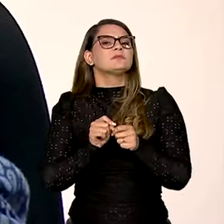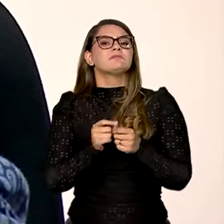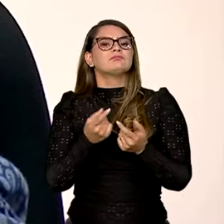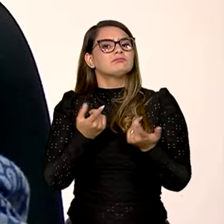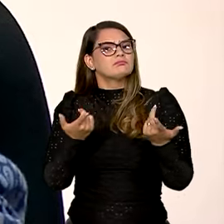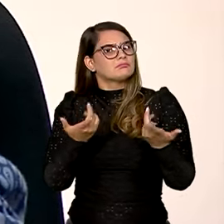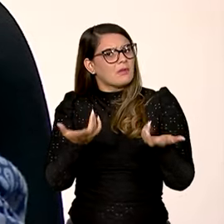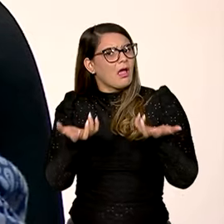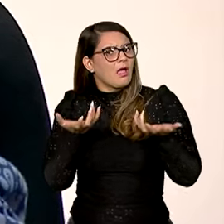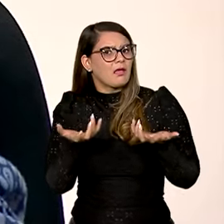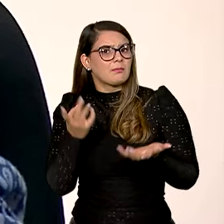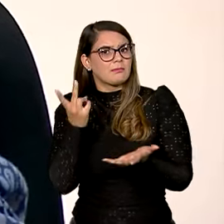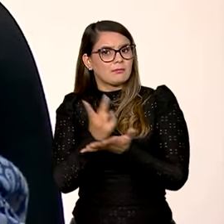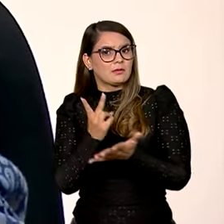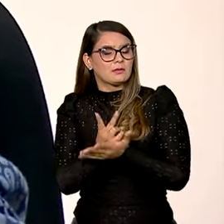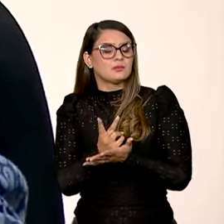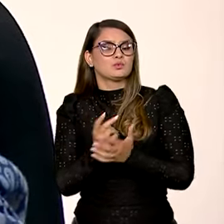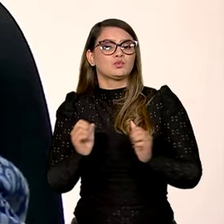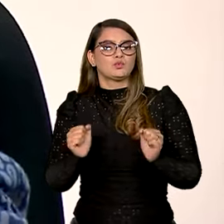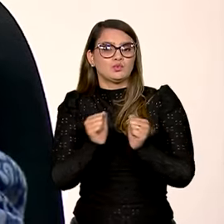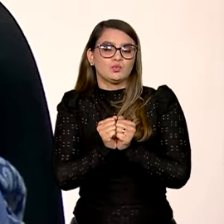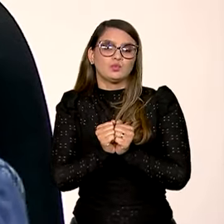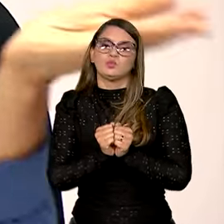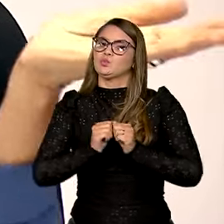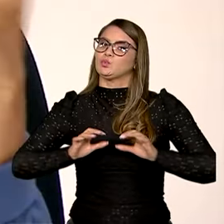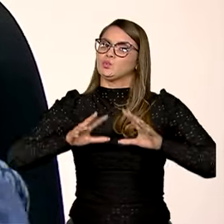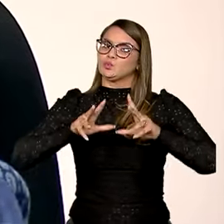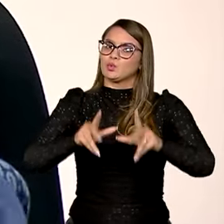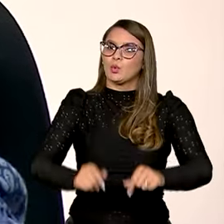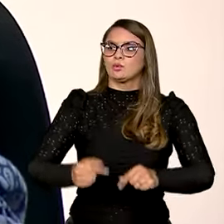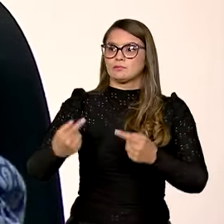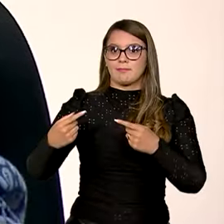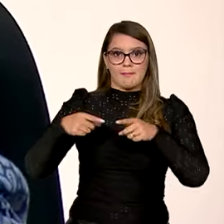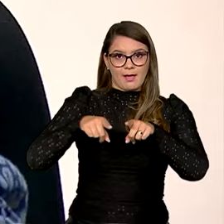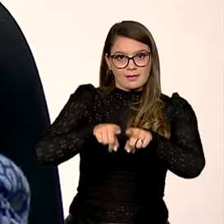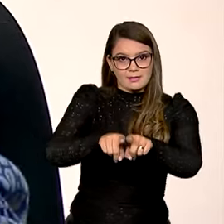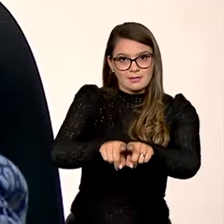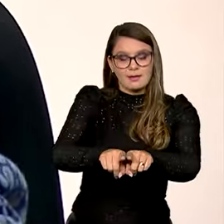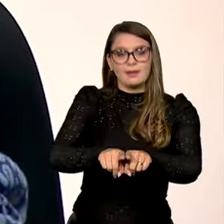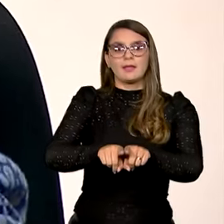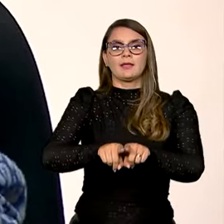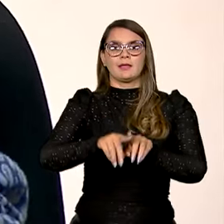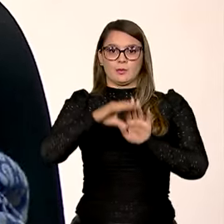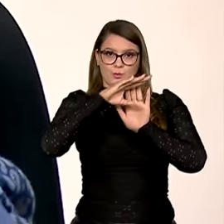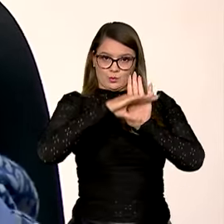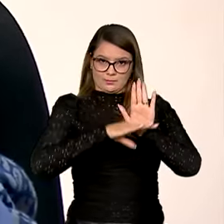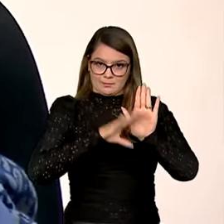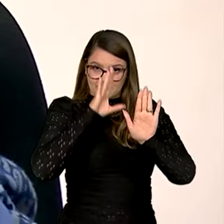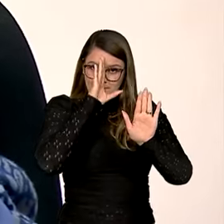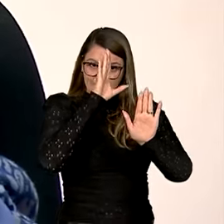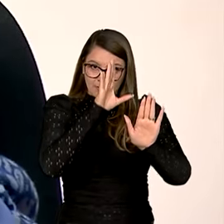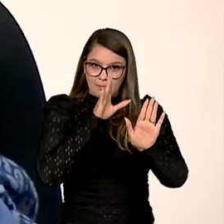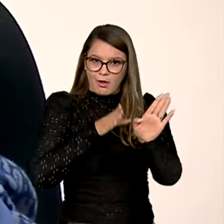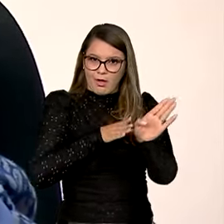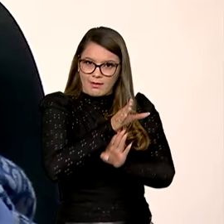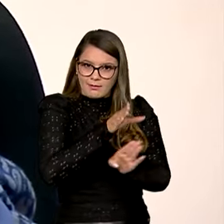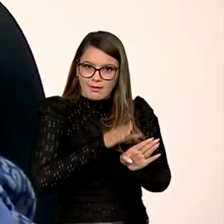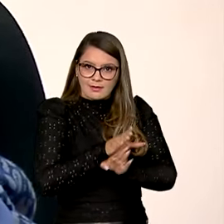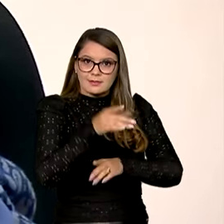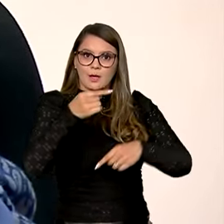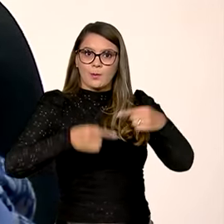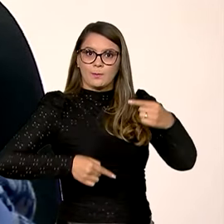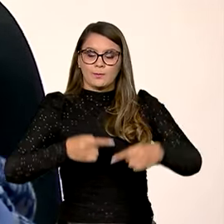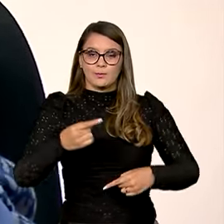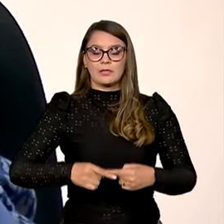questão, né, juntamente com todos os nossos parceiros do plano, mas sobretudo sob a orientação política